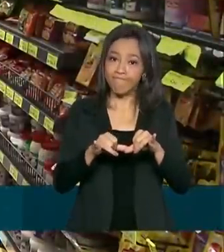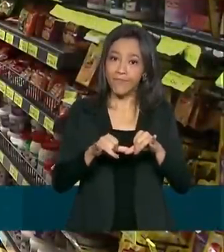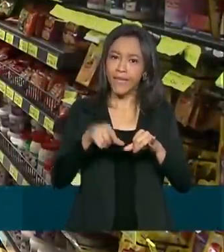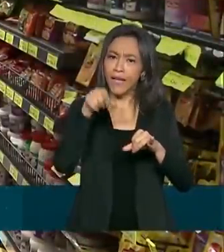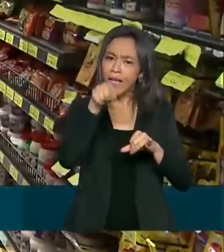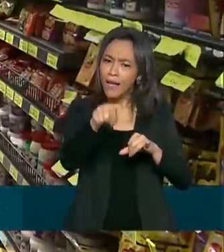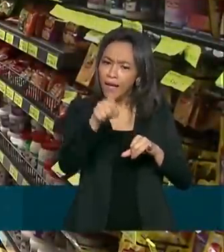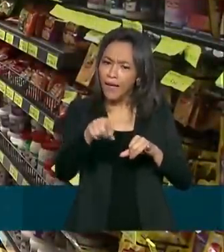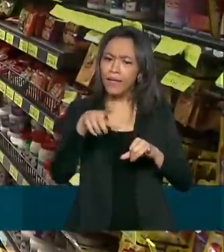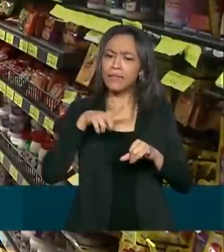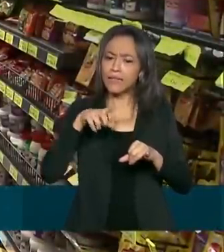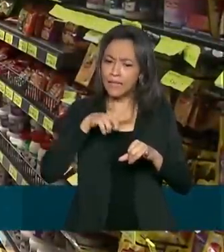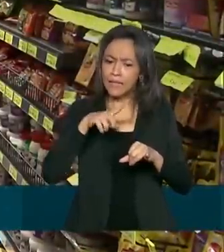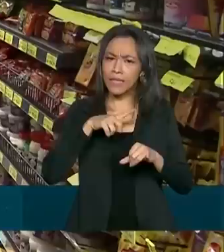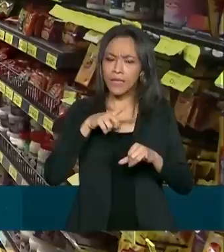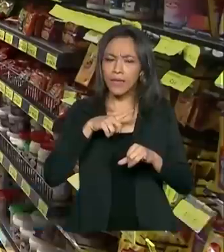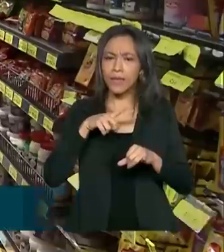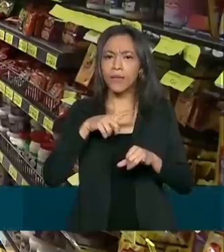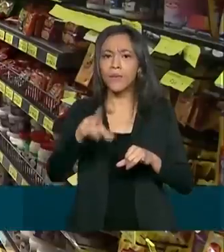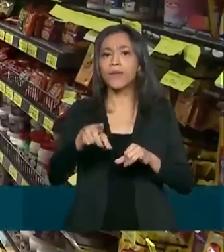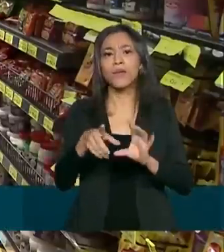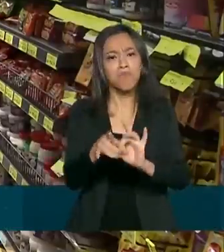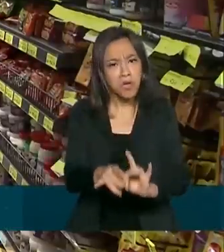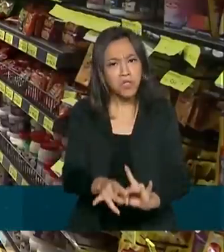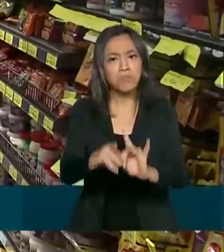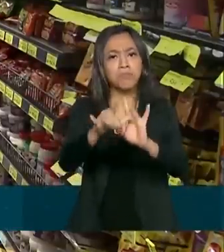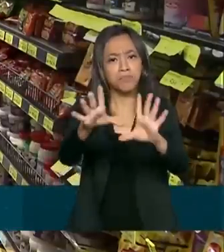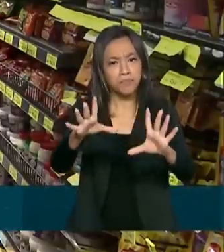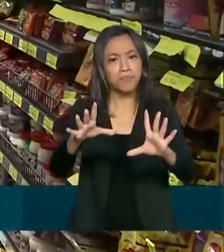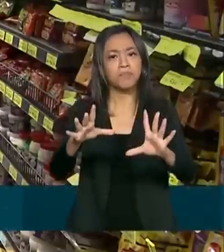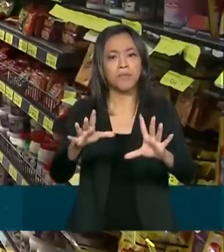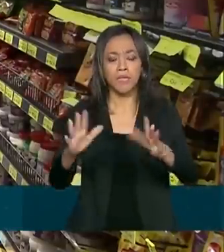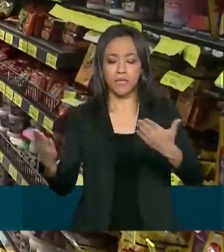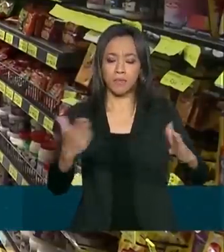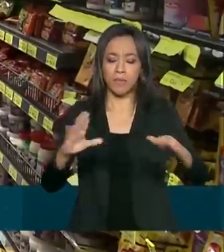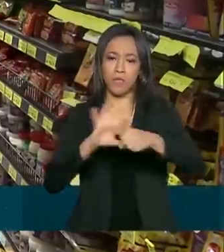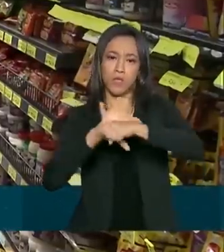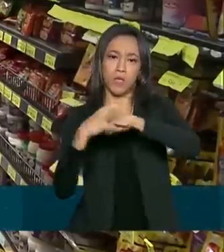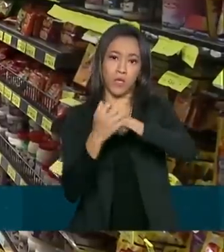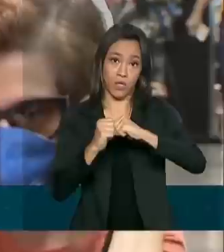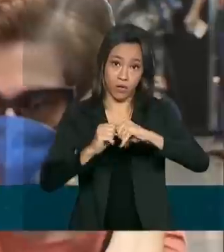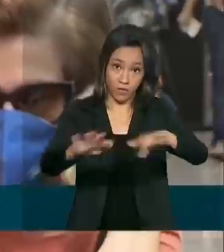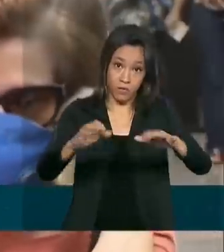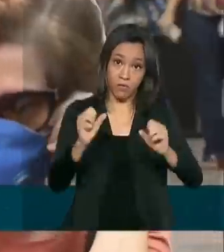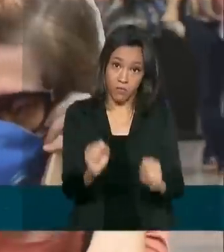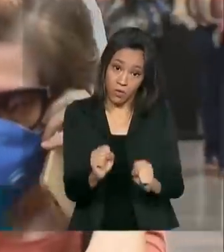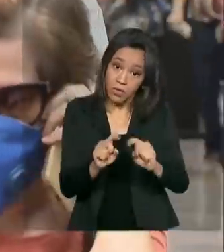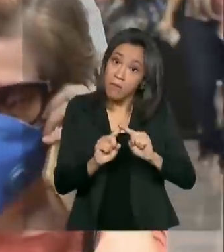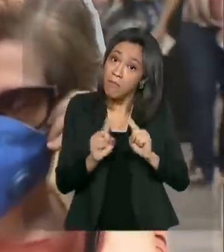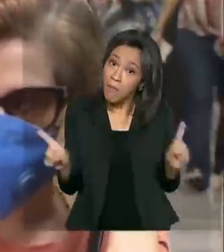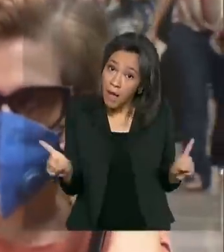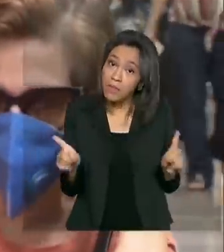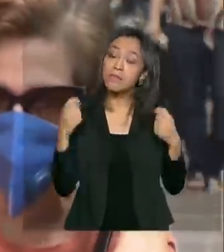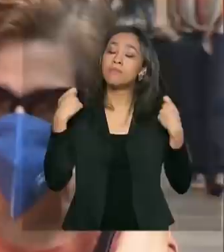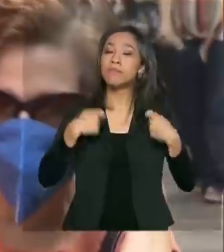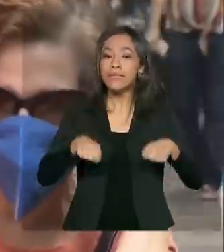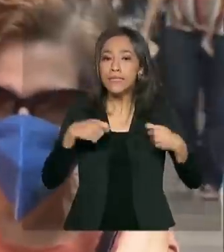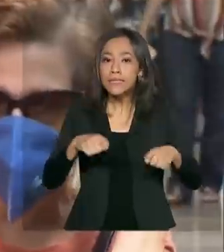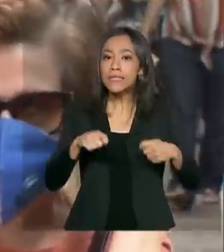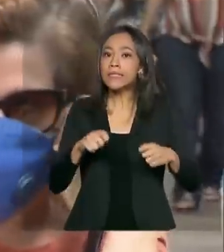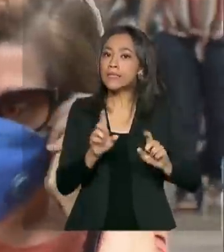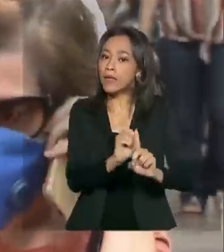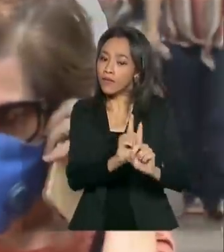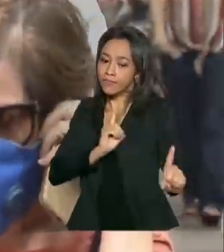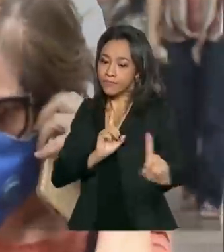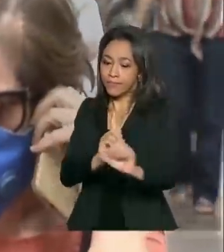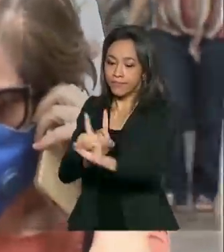comércios que têm autorização para funcionar durante a pandemia do novo coronavírus. Mas desde que as medidas de isolamento